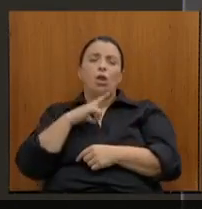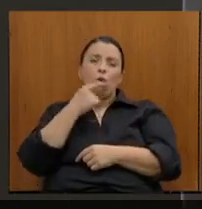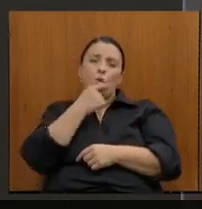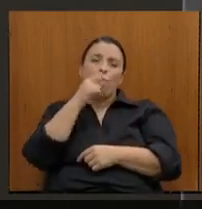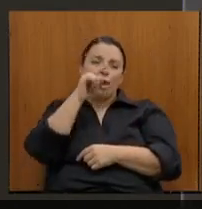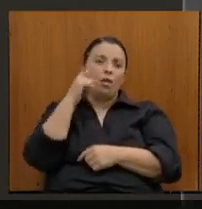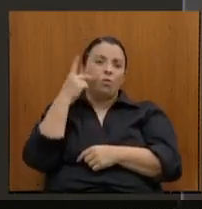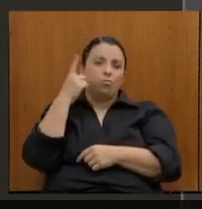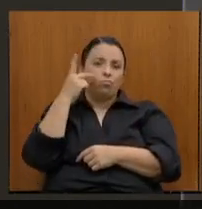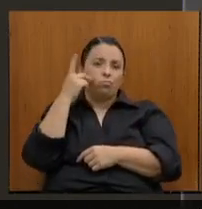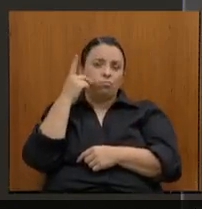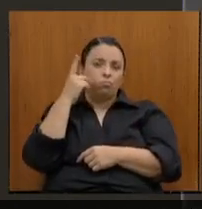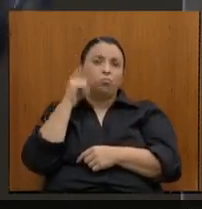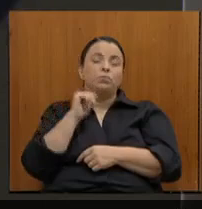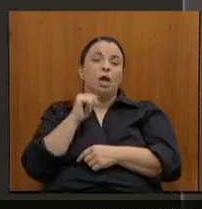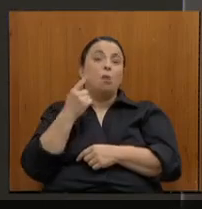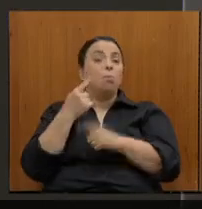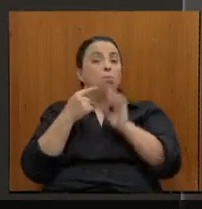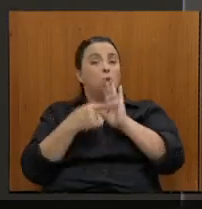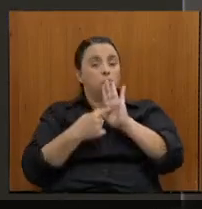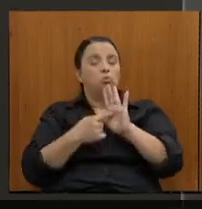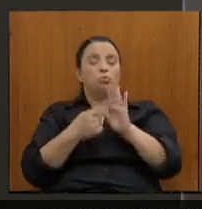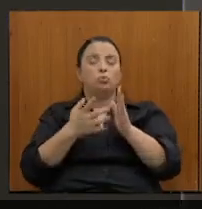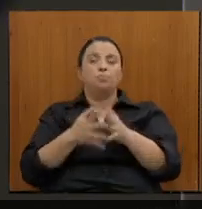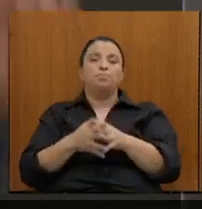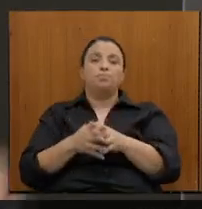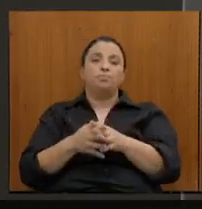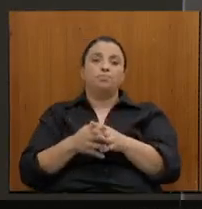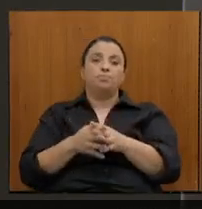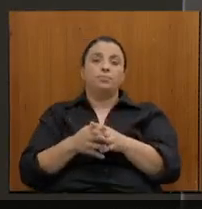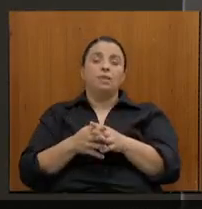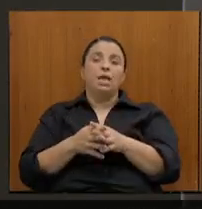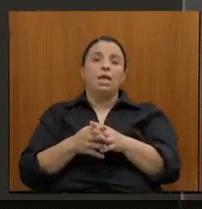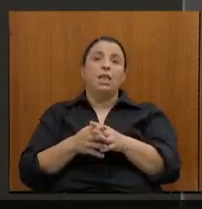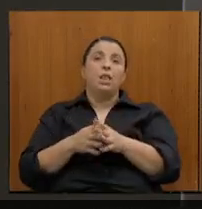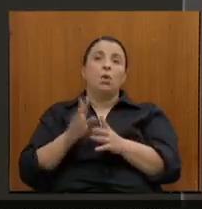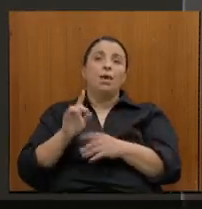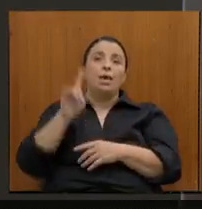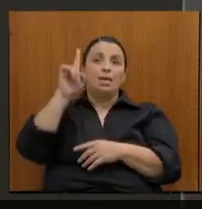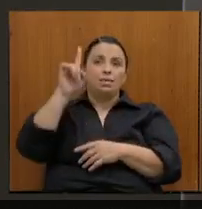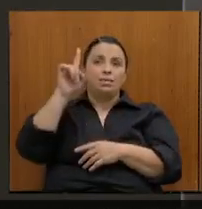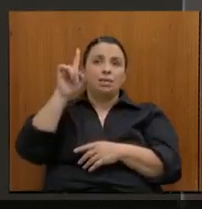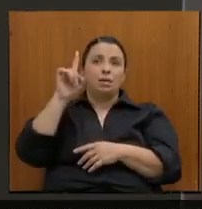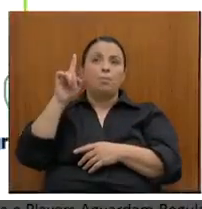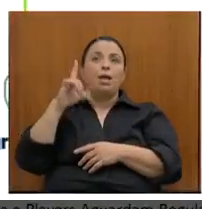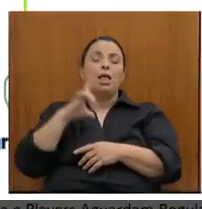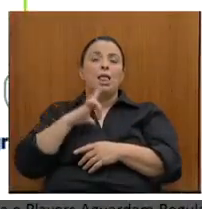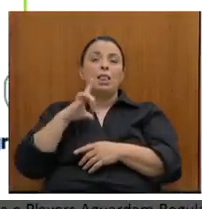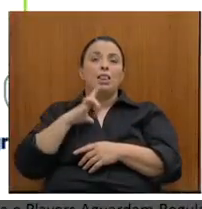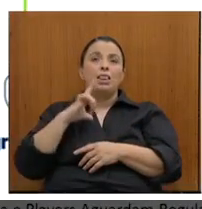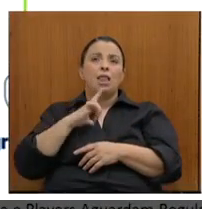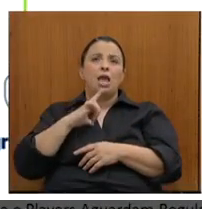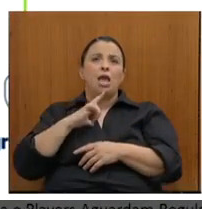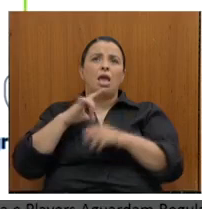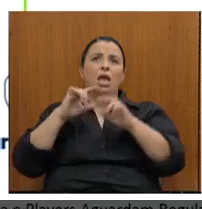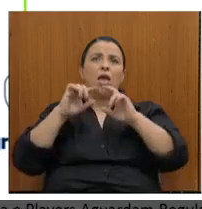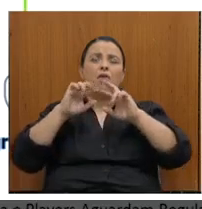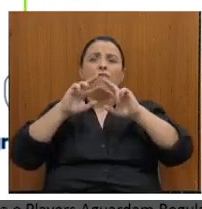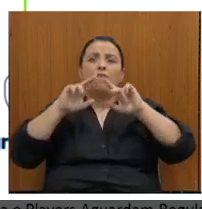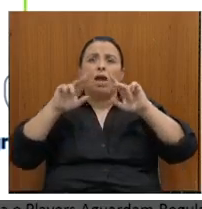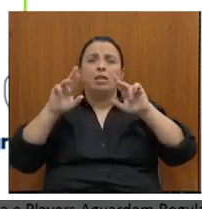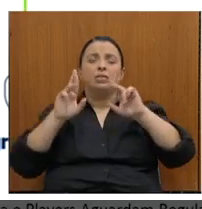Ceará então começando ali da ponta da esquerda em cima nós temos lá uma série de usina de